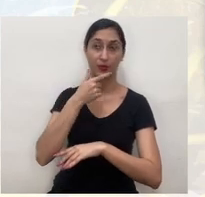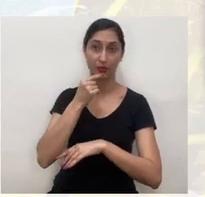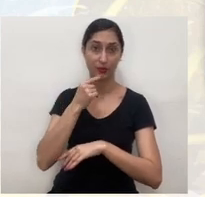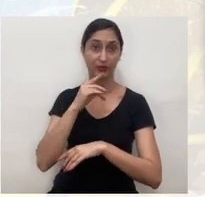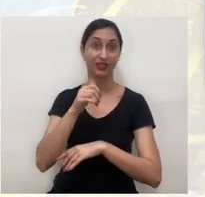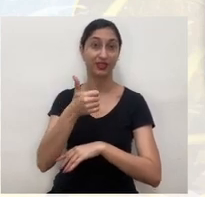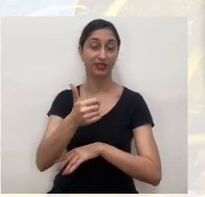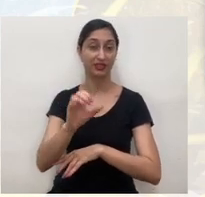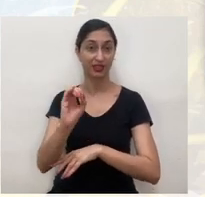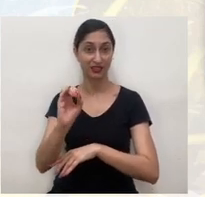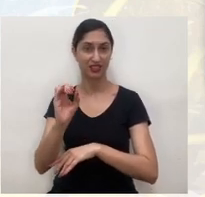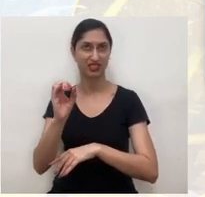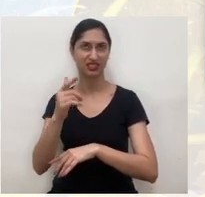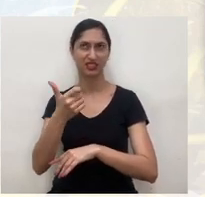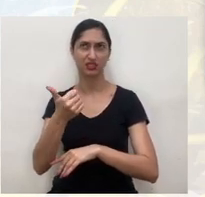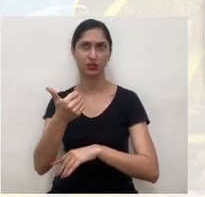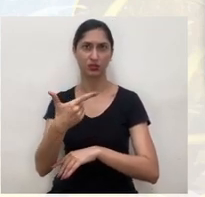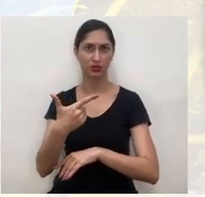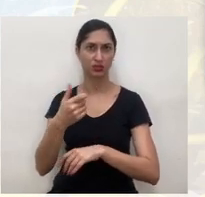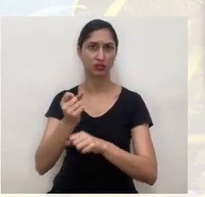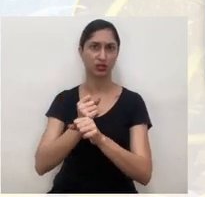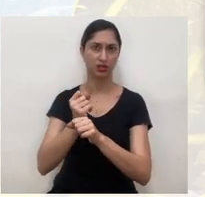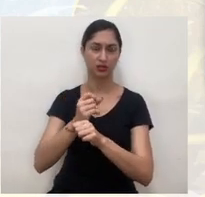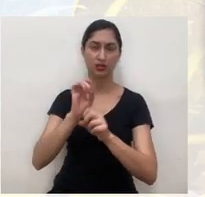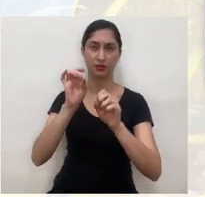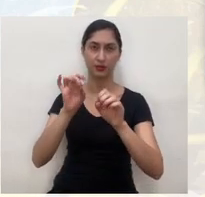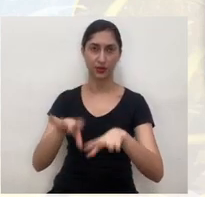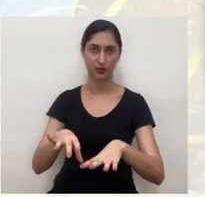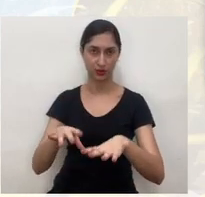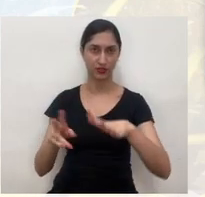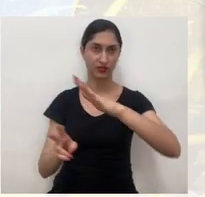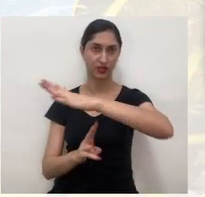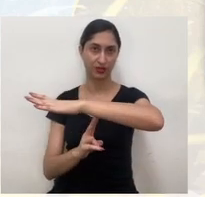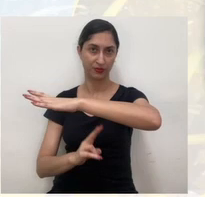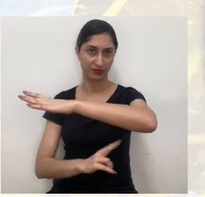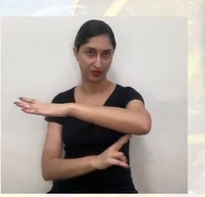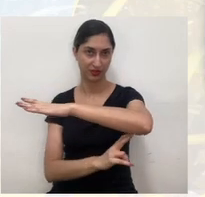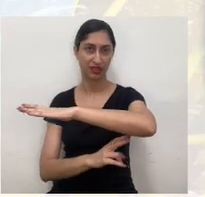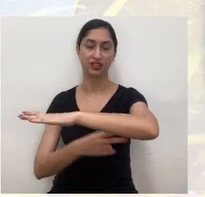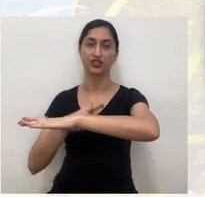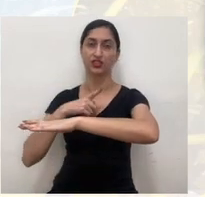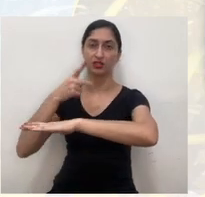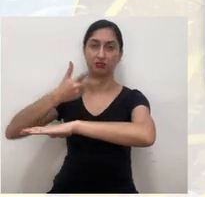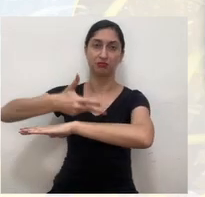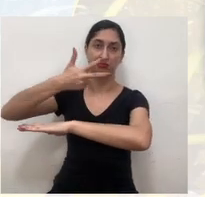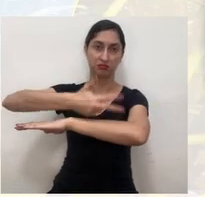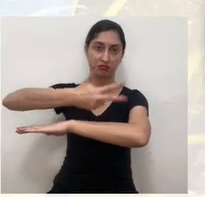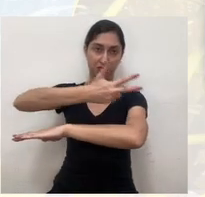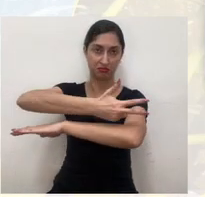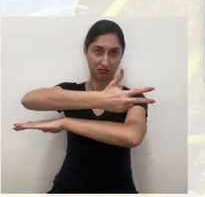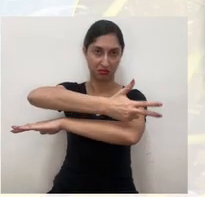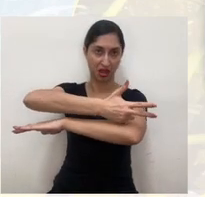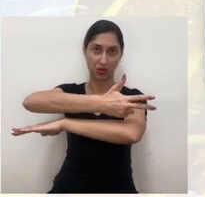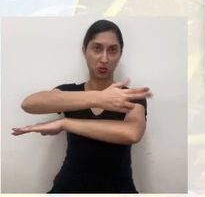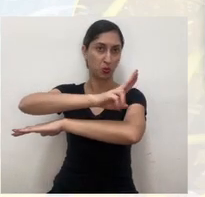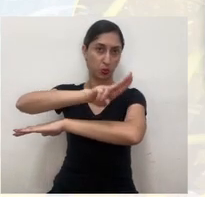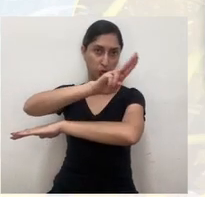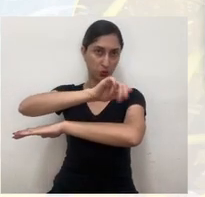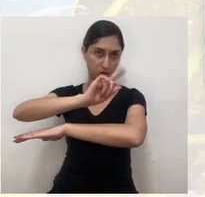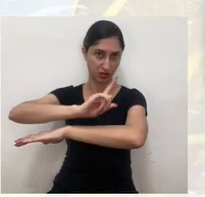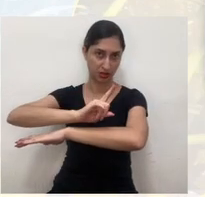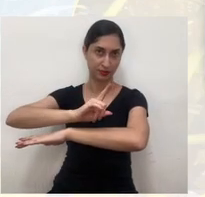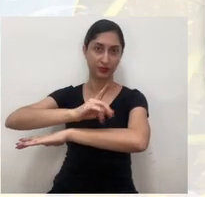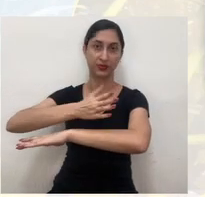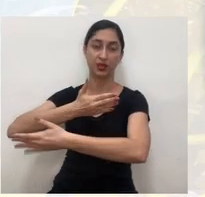ou 12 anos abandonado, a tal linha férrea que existia não foi usada, aí começou a haver uma vegetação espontânea